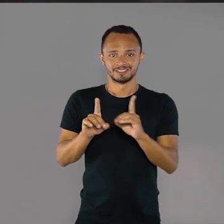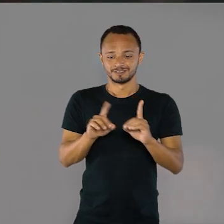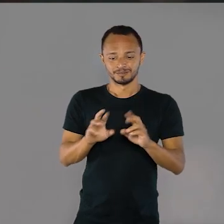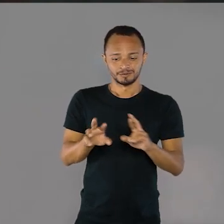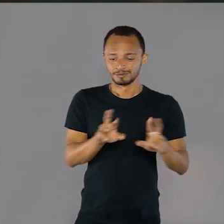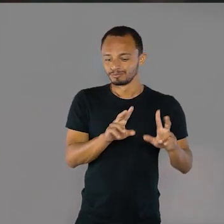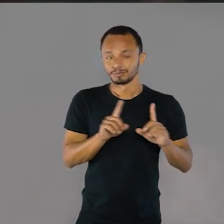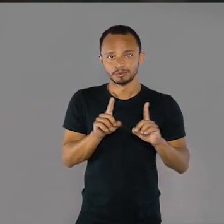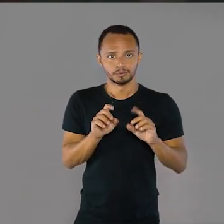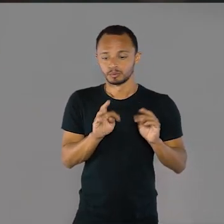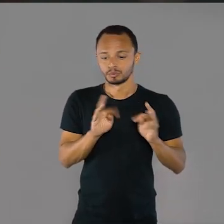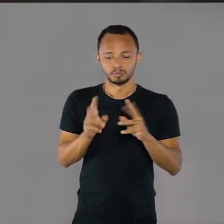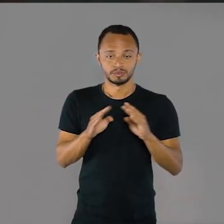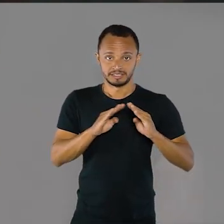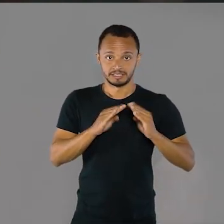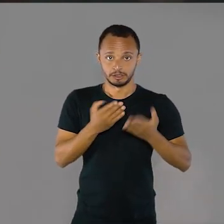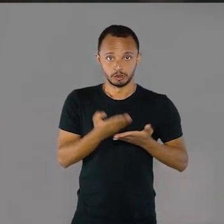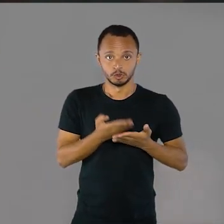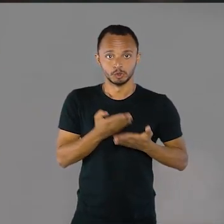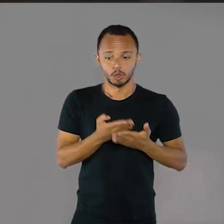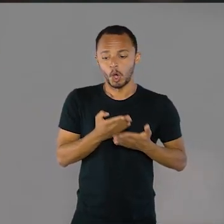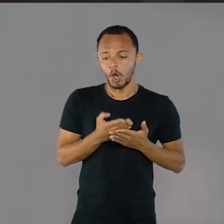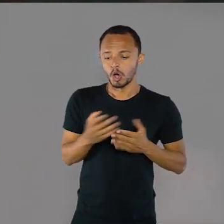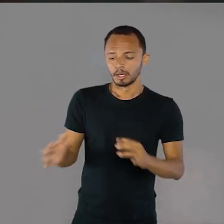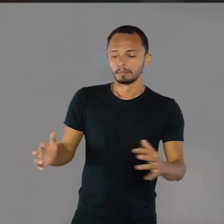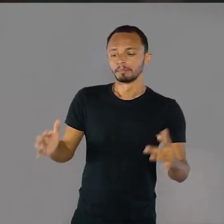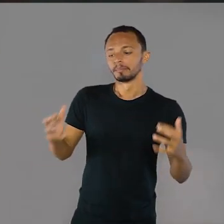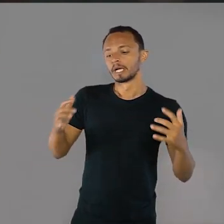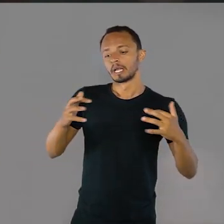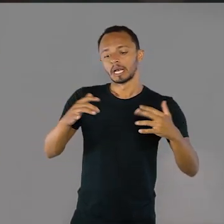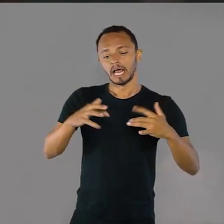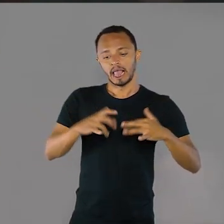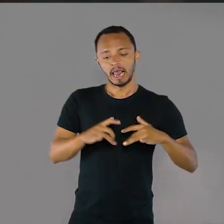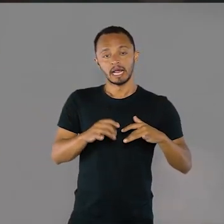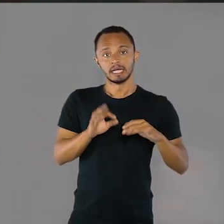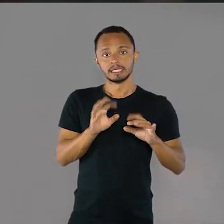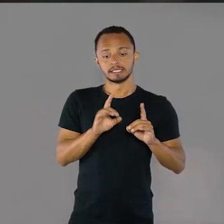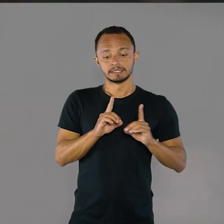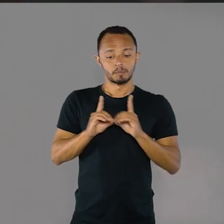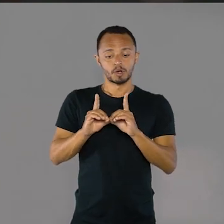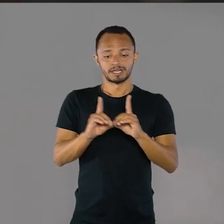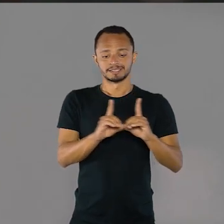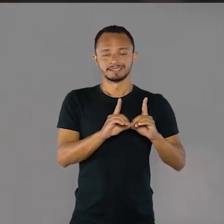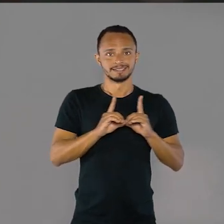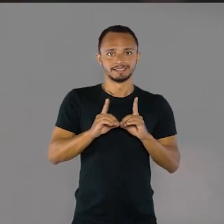escola ela tem essa possibilidade de